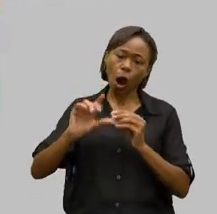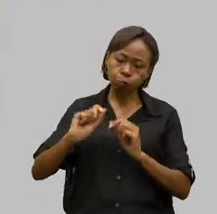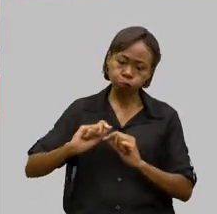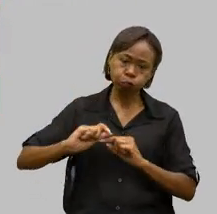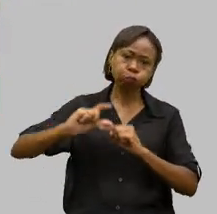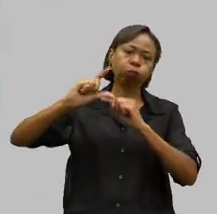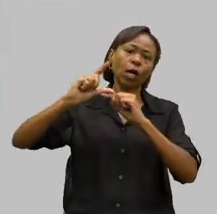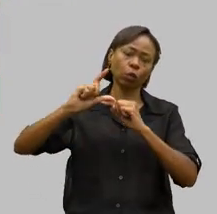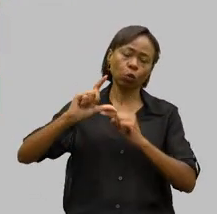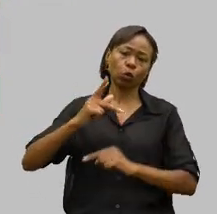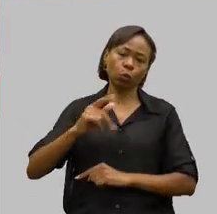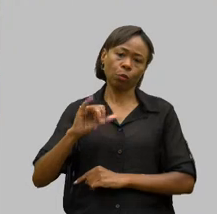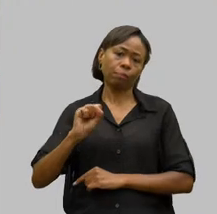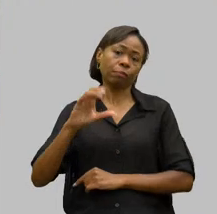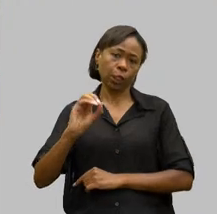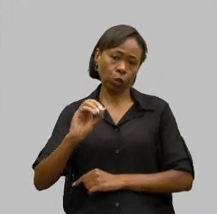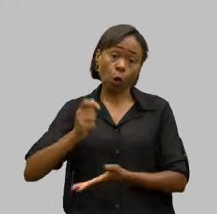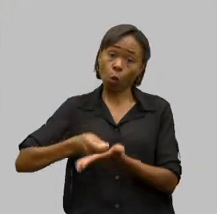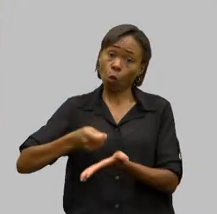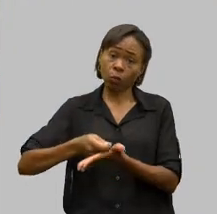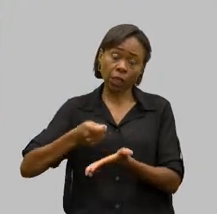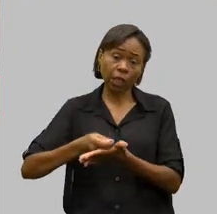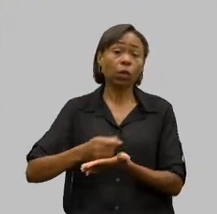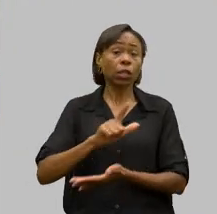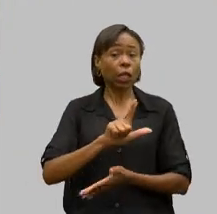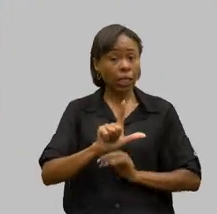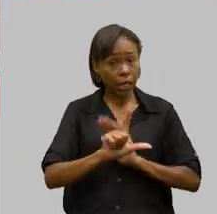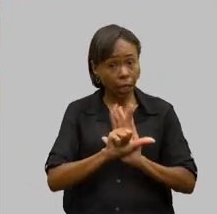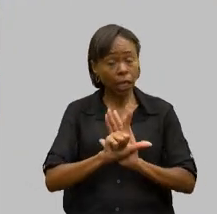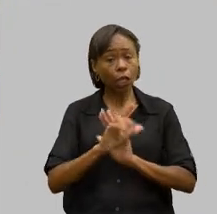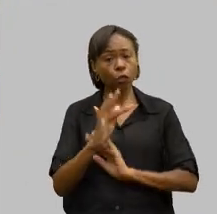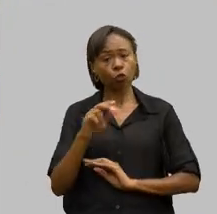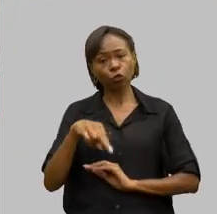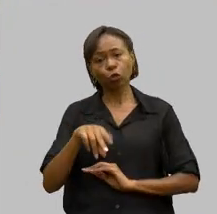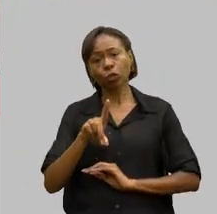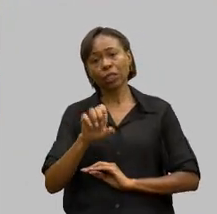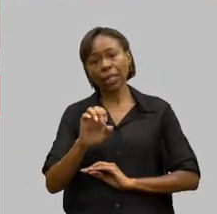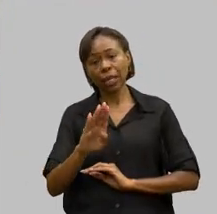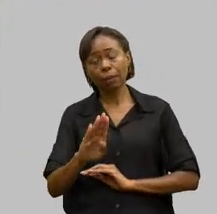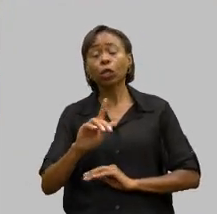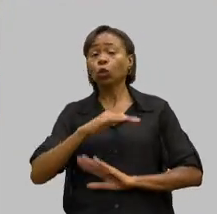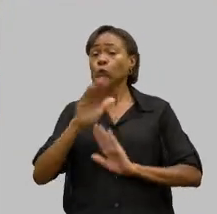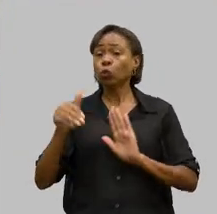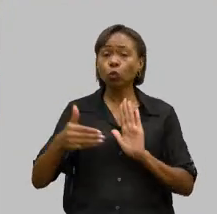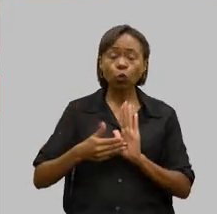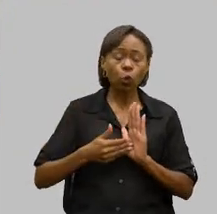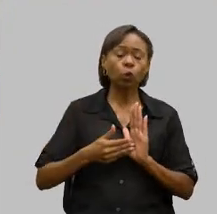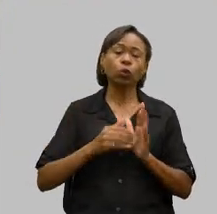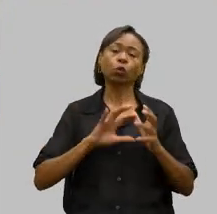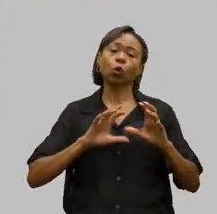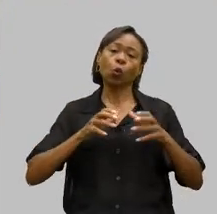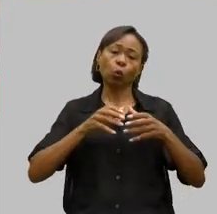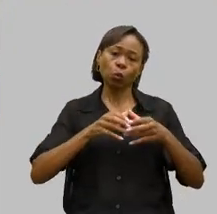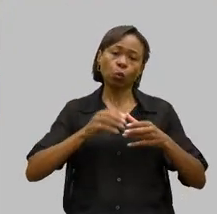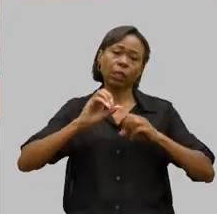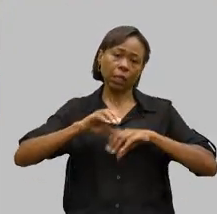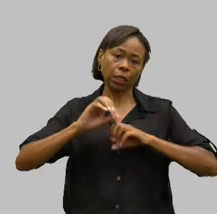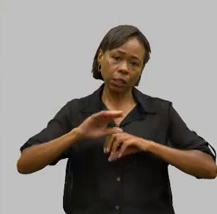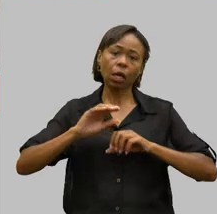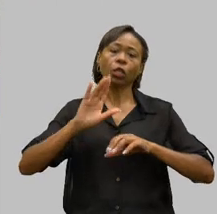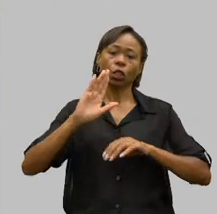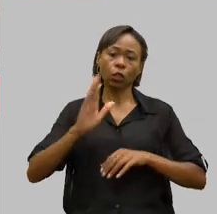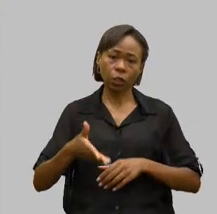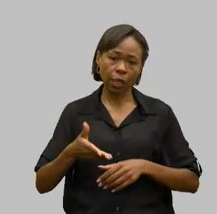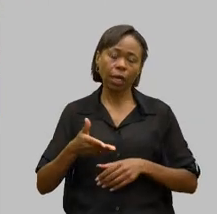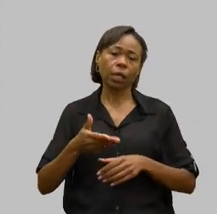com a nova lei do Fundeb, todas as carreiras da educação estão dentro do magistério. Pena de eu não ter aqui o parágrafo para